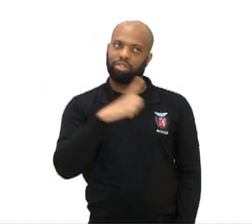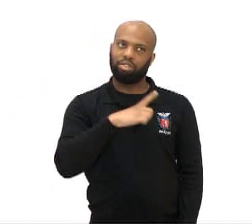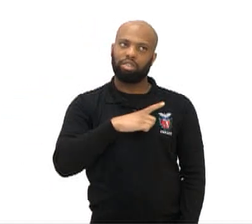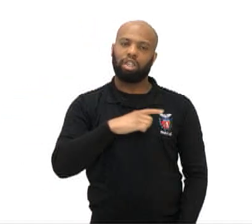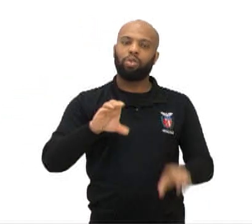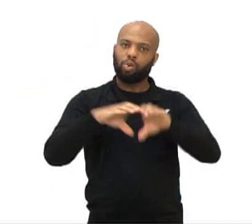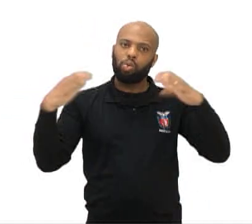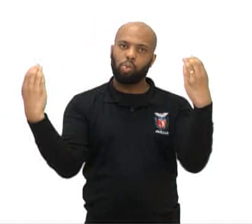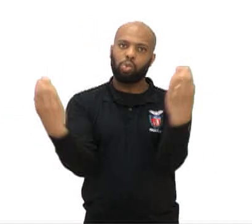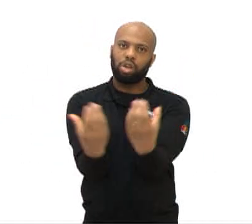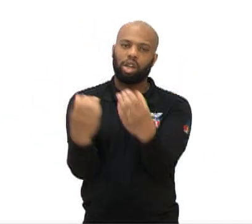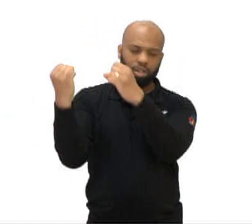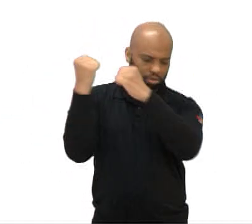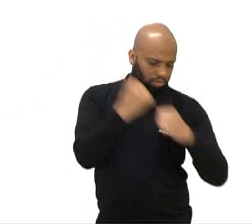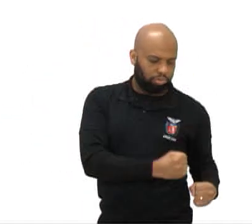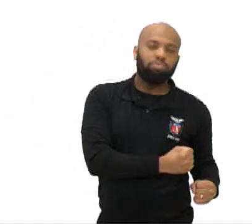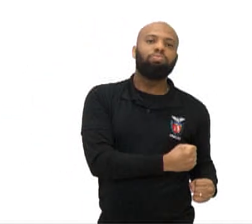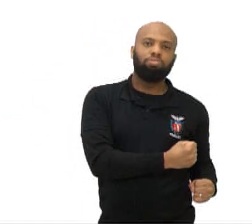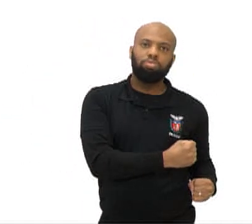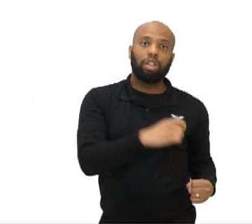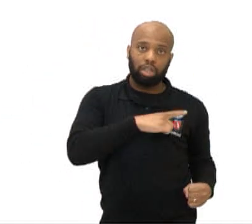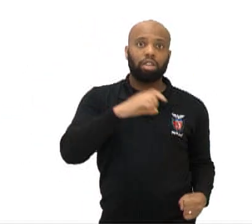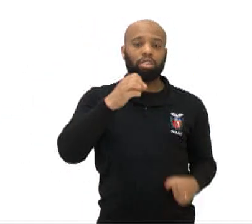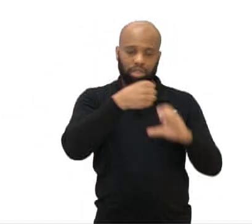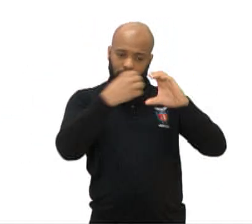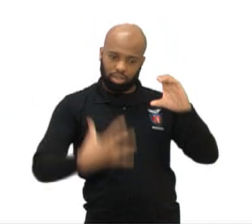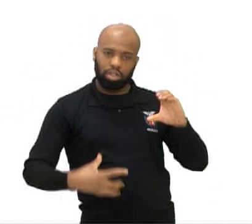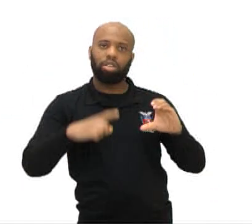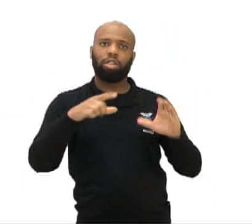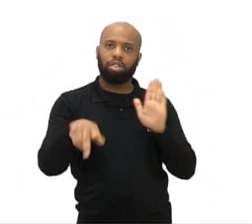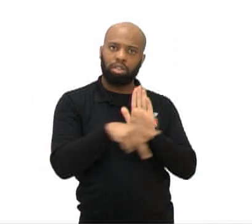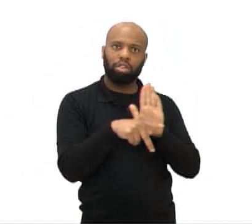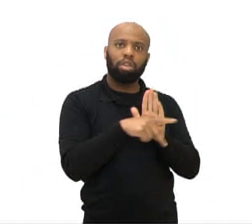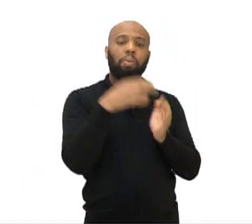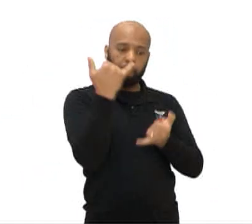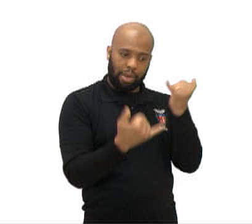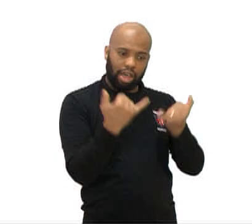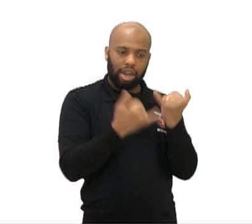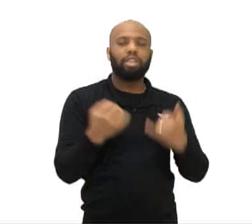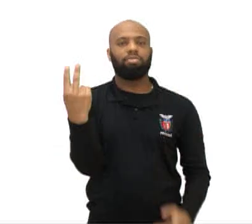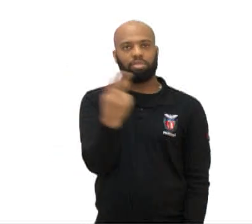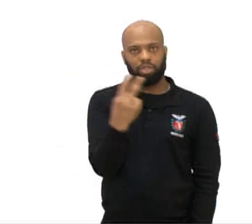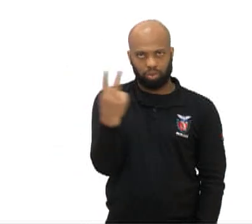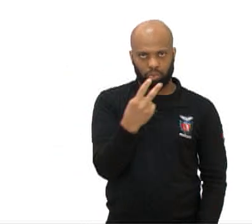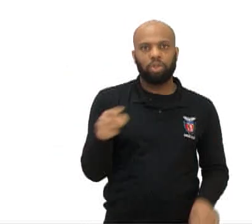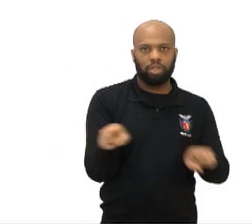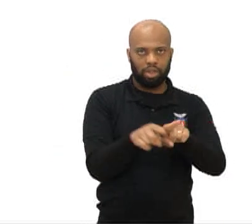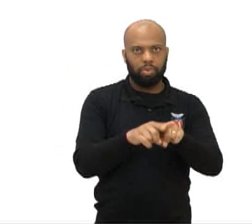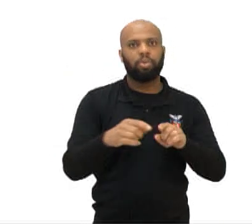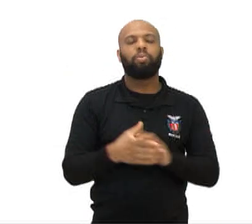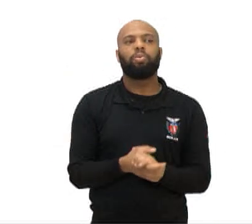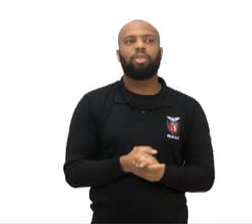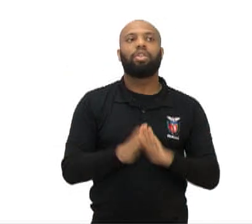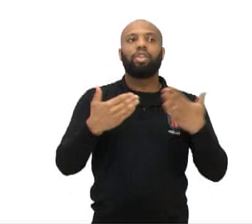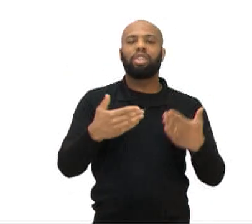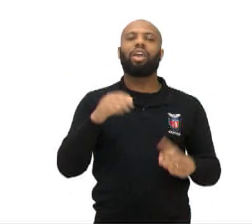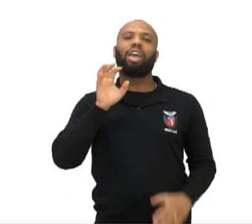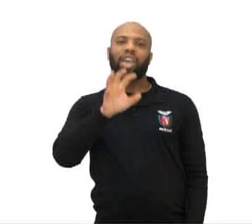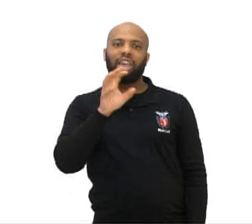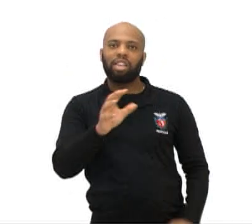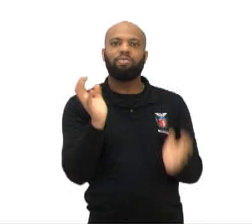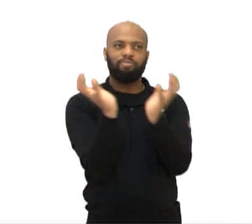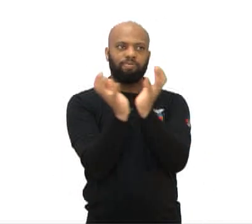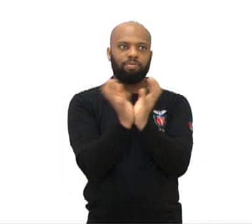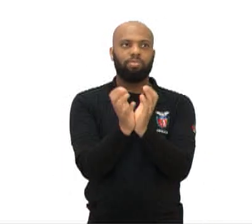né, presentes ali nas duas regiões. Então, é uma característica de semelhança entre as duas regiões, tá? As comunidades